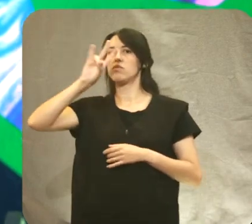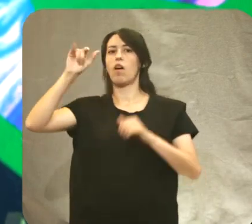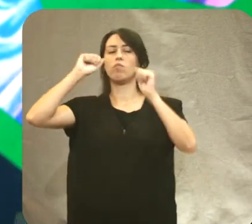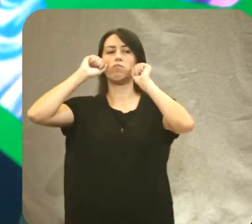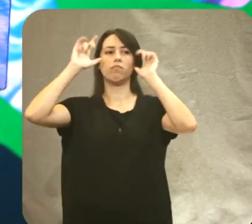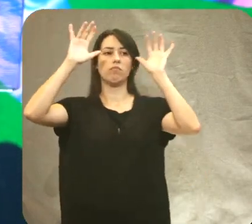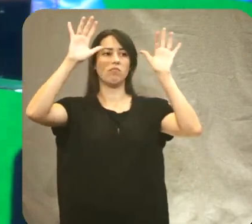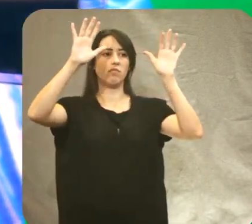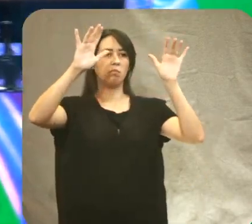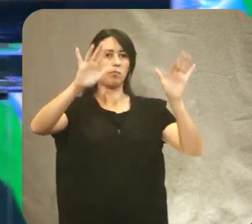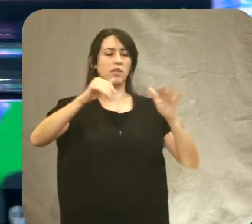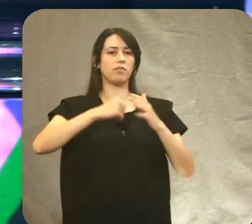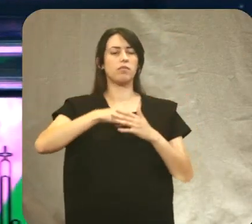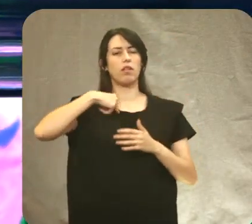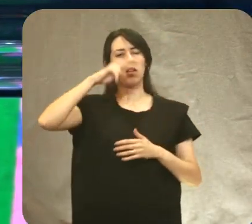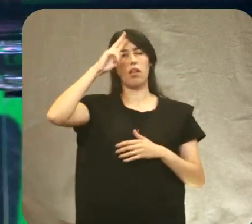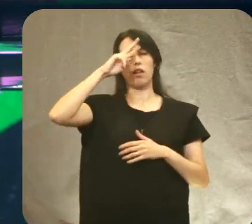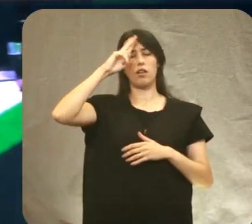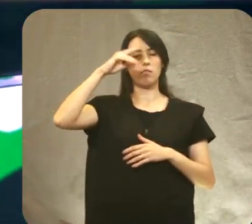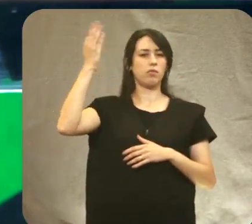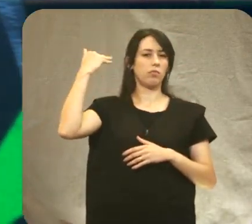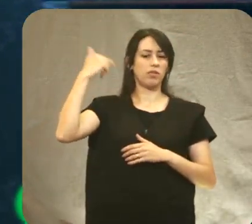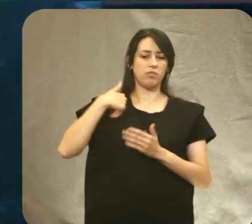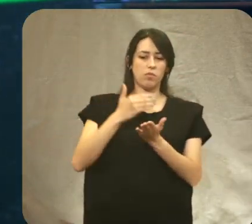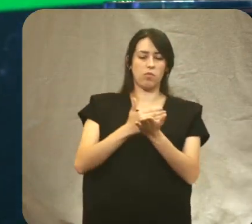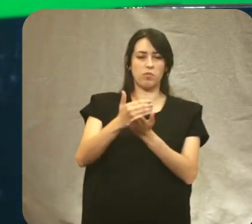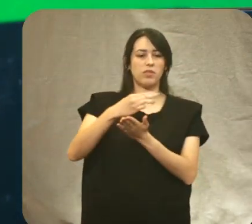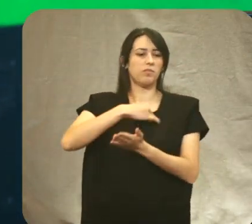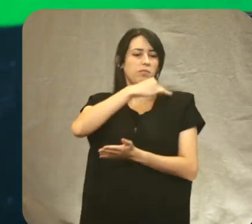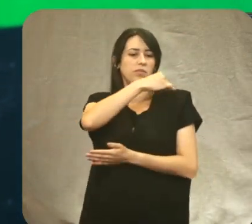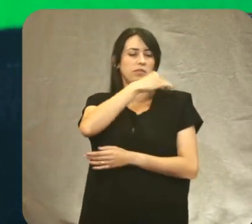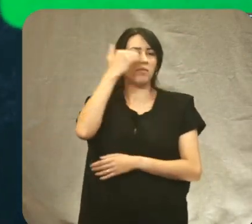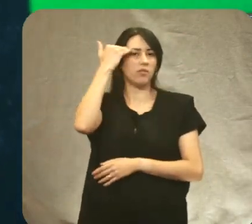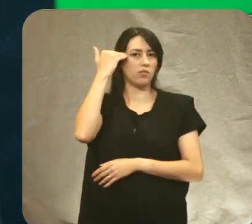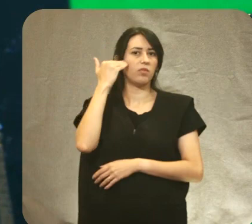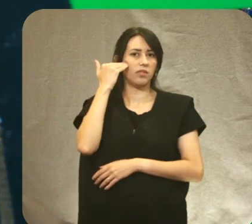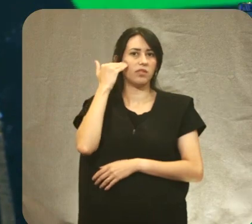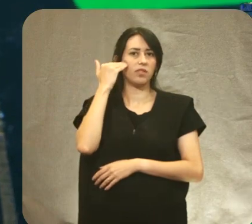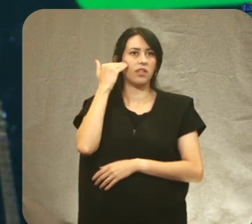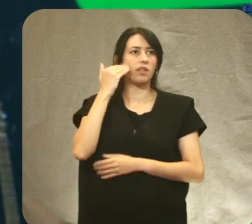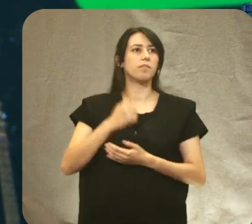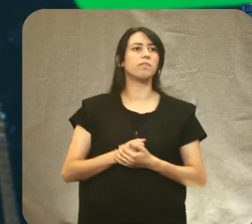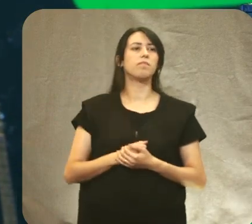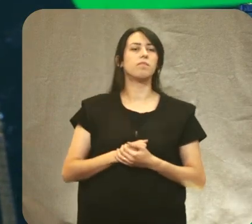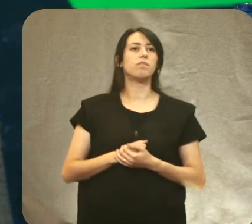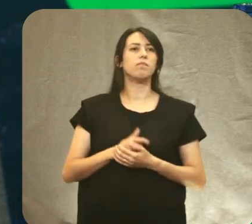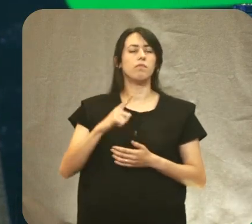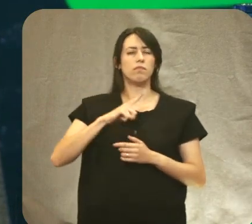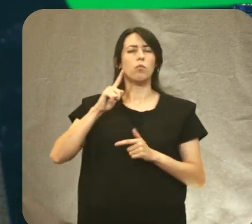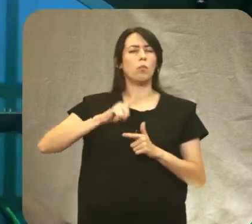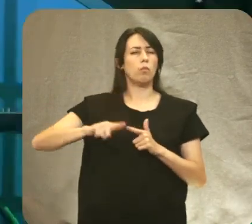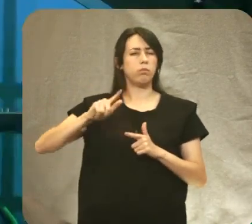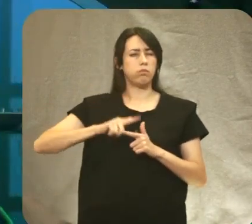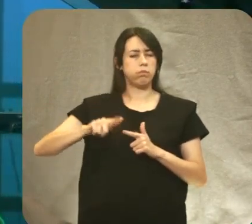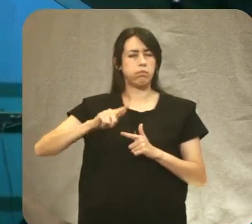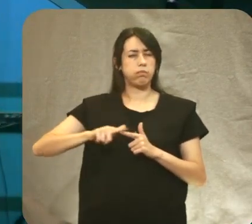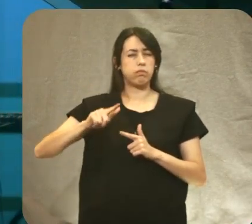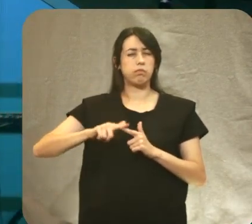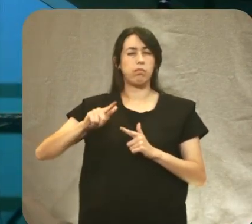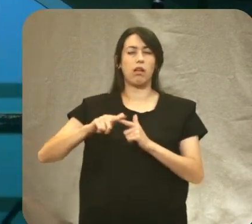Eu lembro quando eu comecei no ministério de adolescentes, e a gente estava vivendo uma crise de